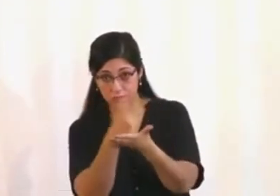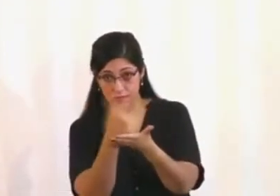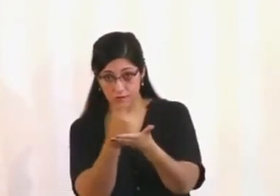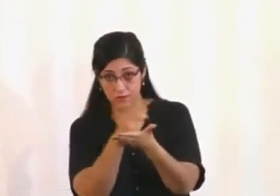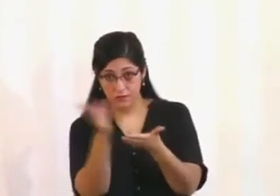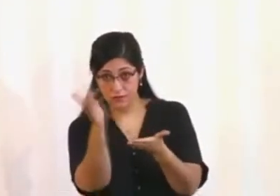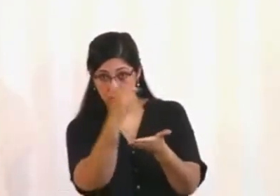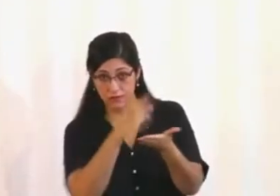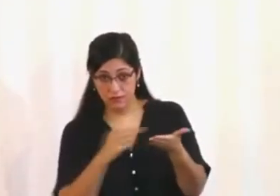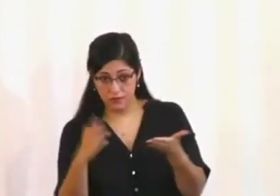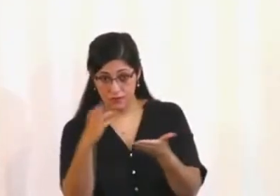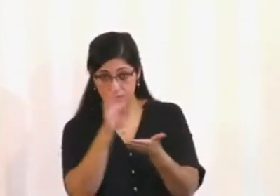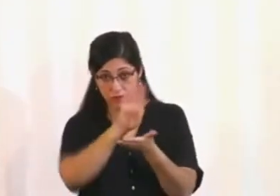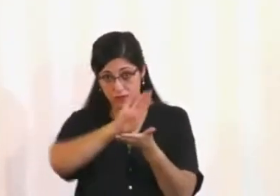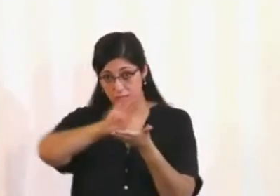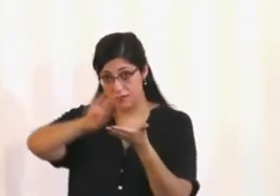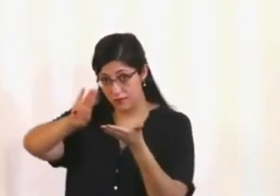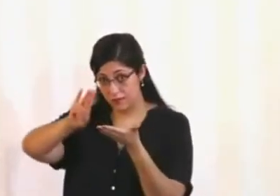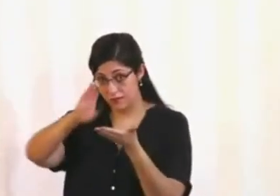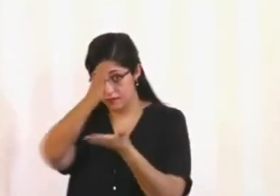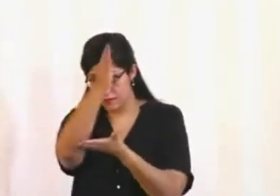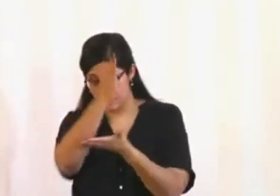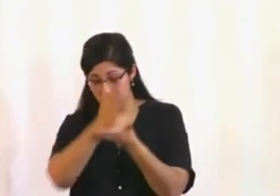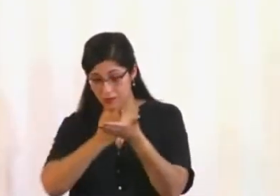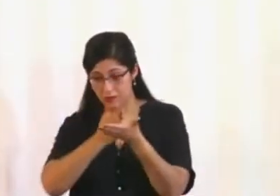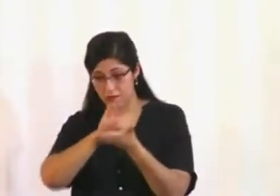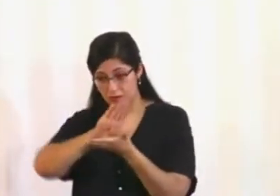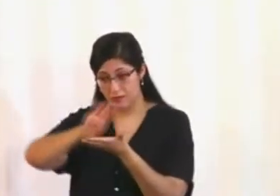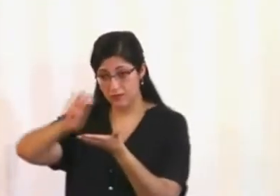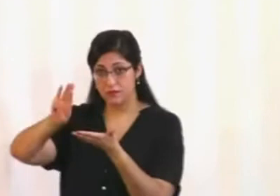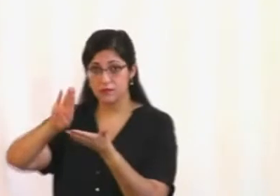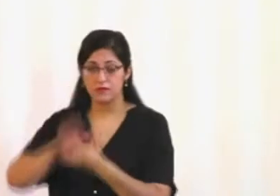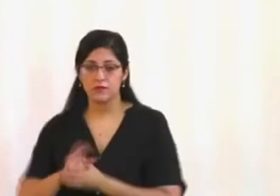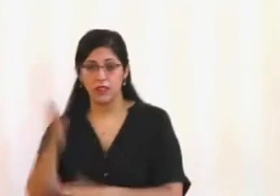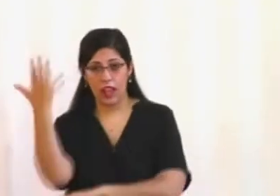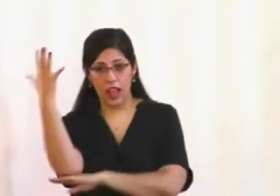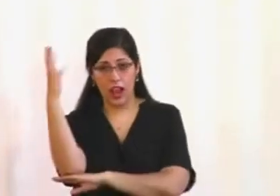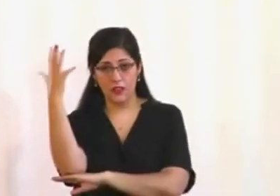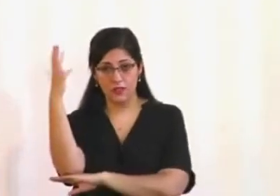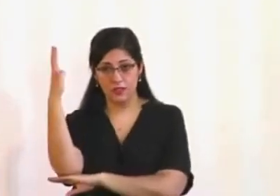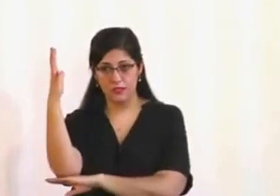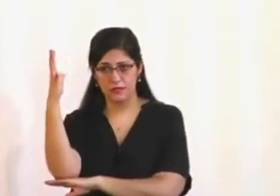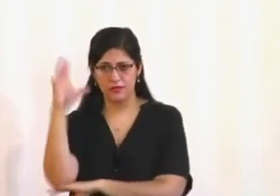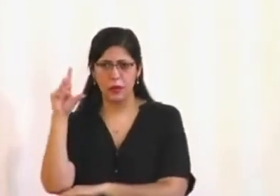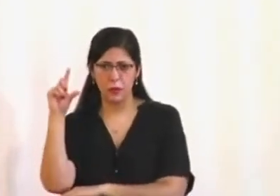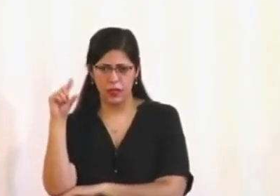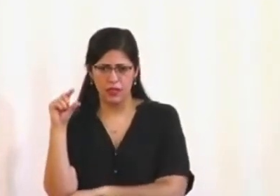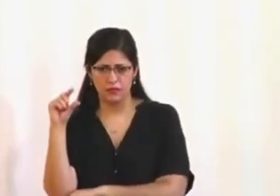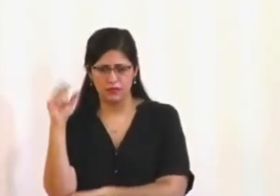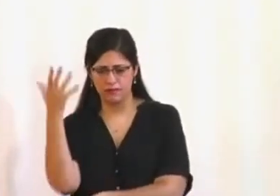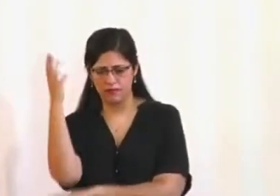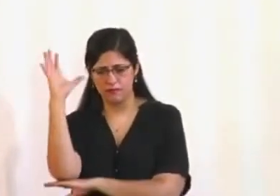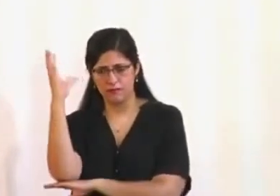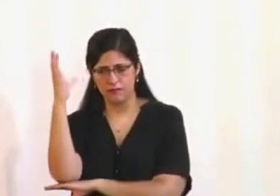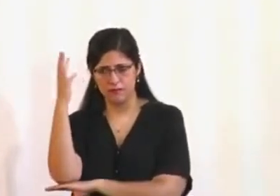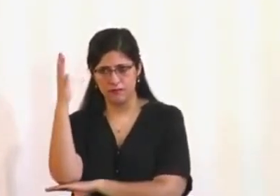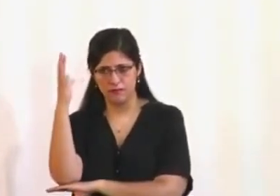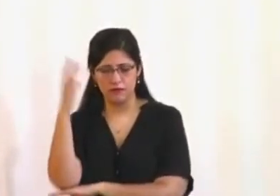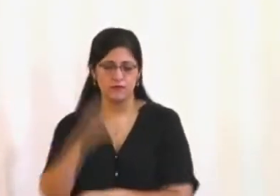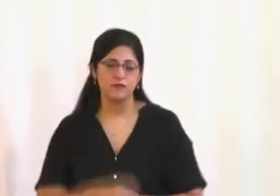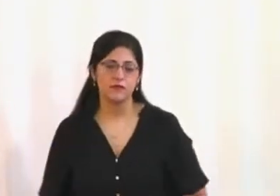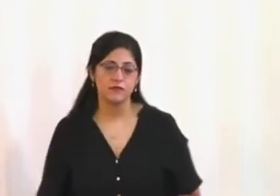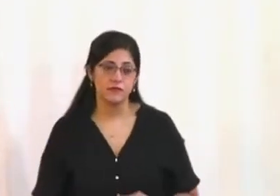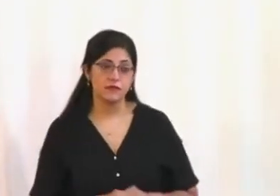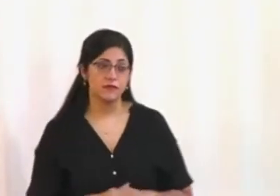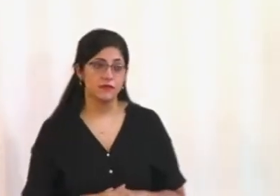vida do profeta Elias. Primeiro você vai desenhar uma pequena árvore, porque o zimbro era uma árvore de pequena estatura. Ela até